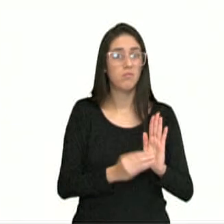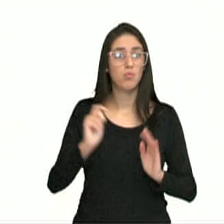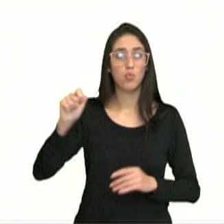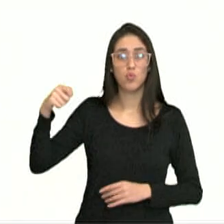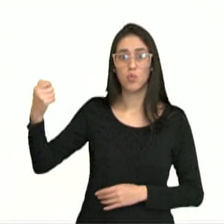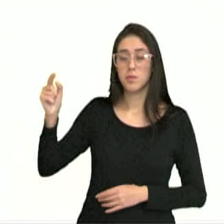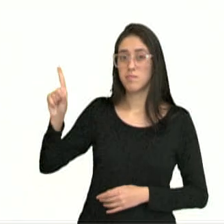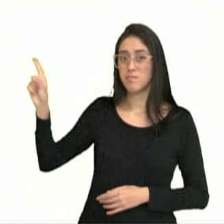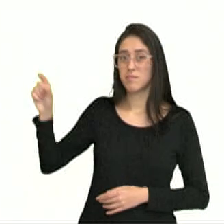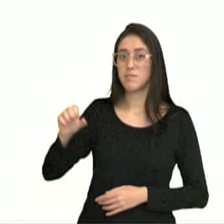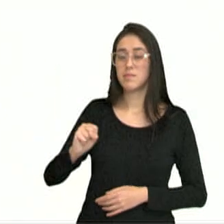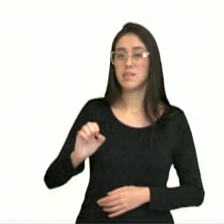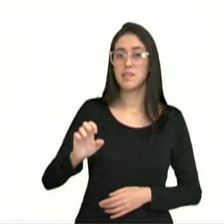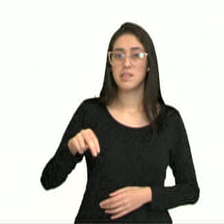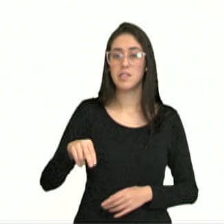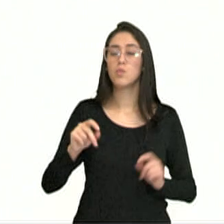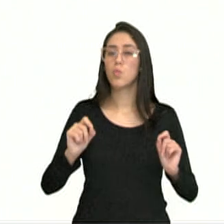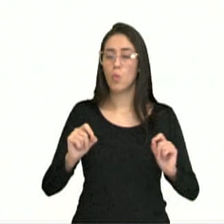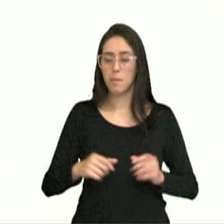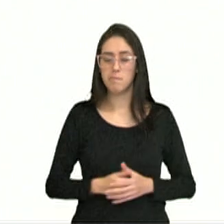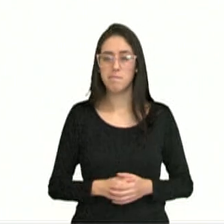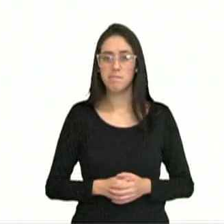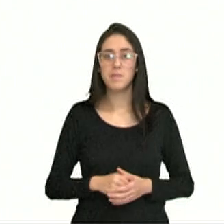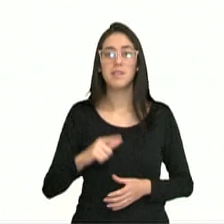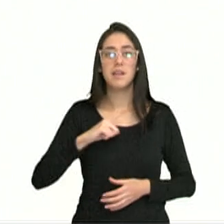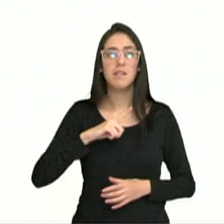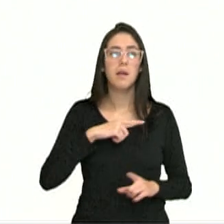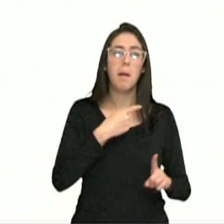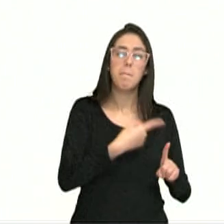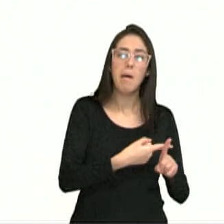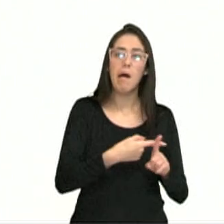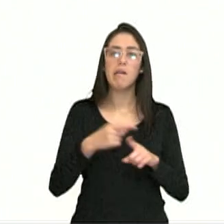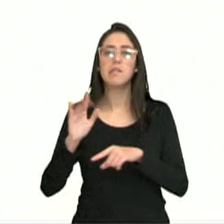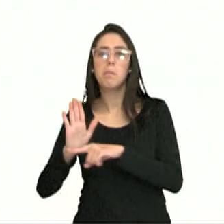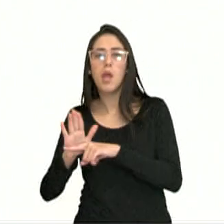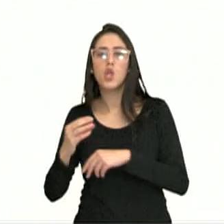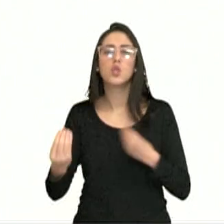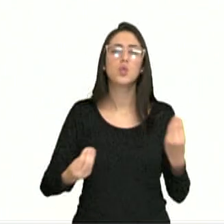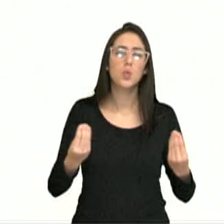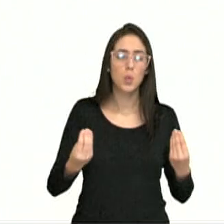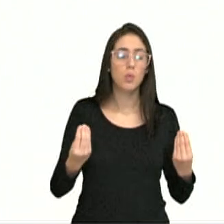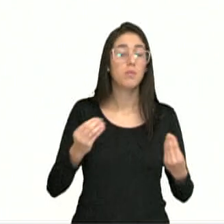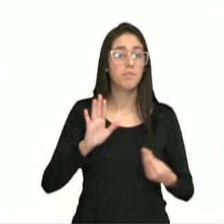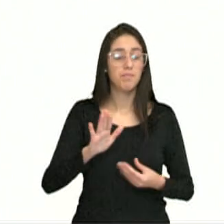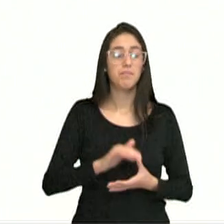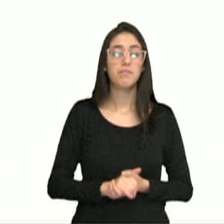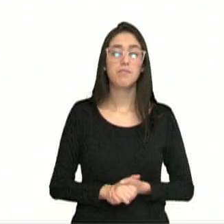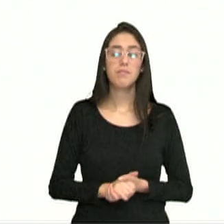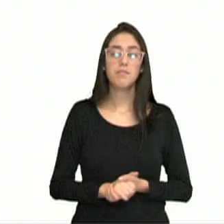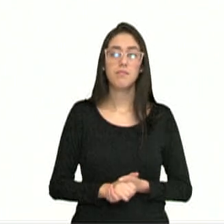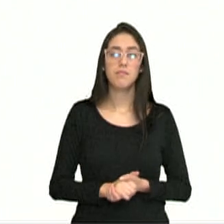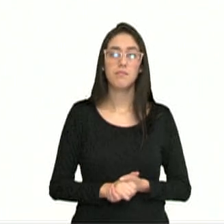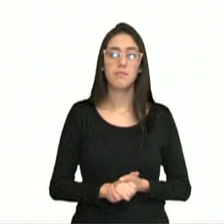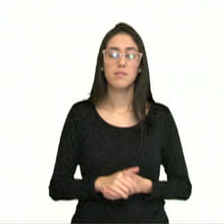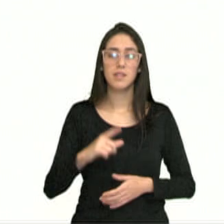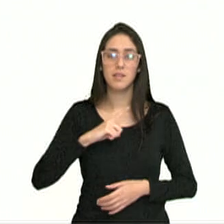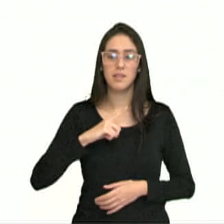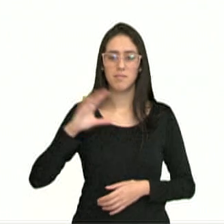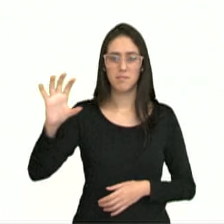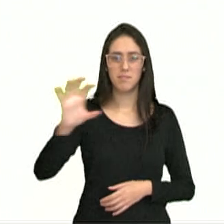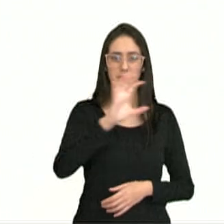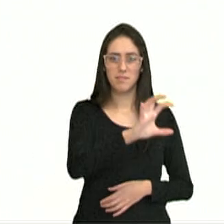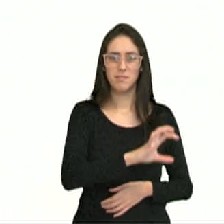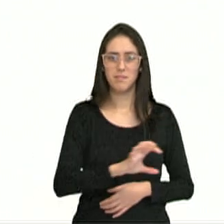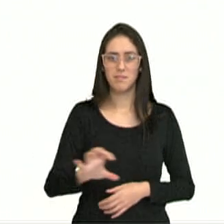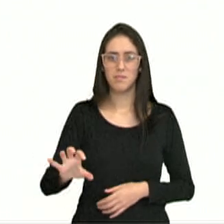a função seno. Os sinais, né, dessa função seno. Então, para os valores, para os quadrantes 1